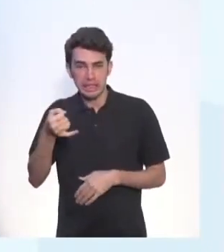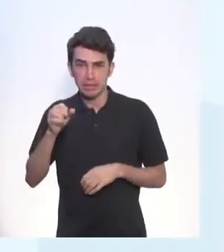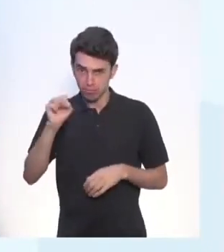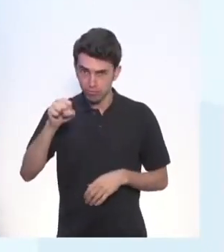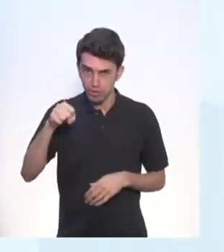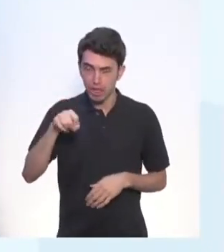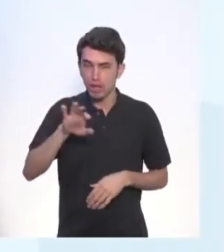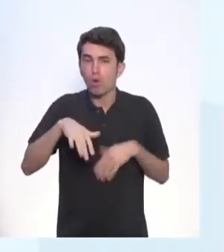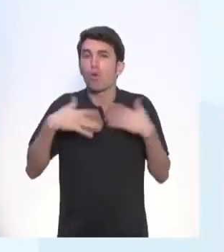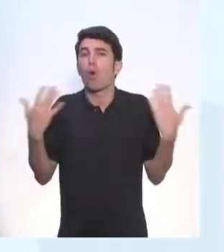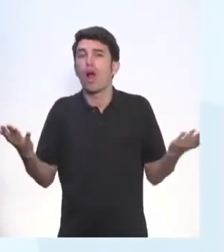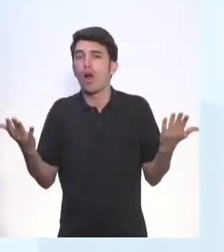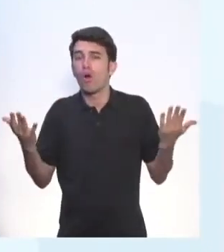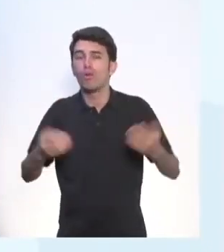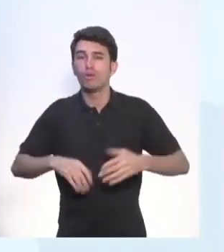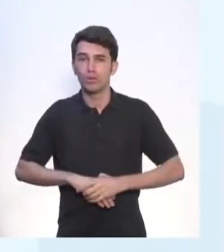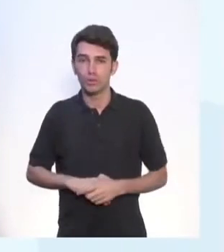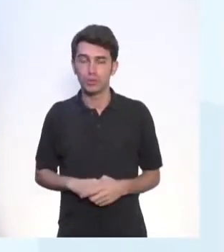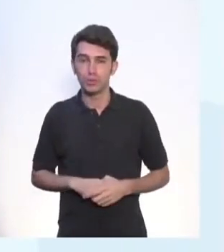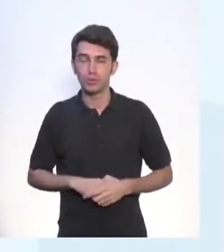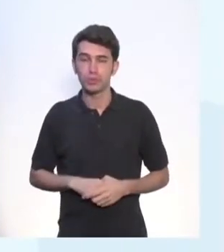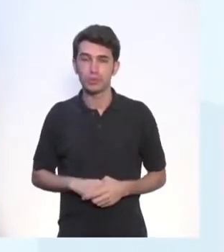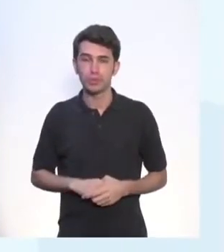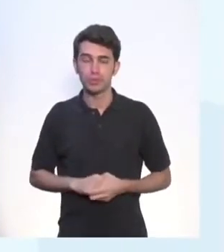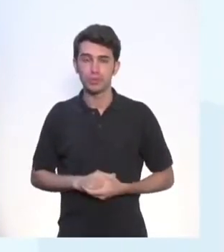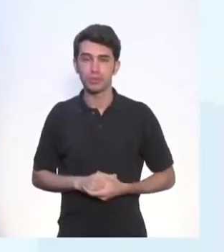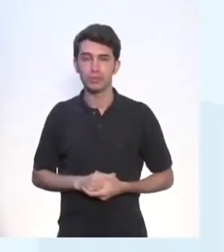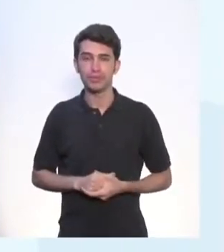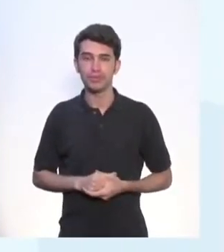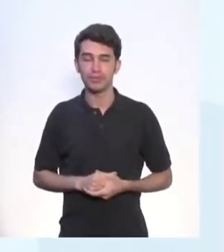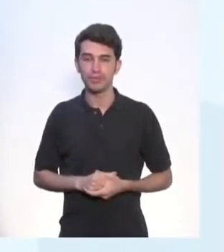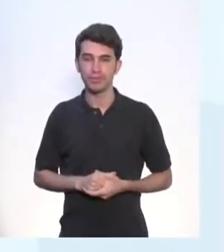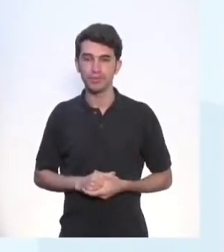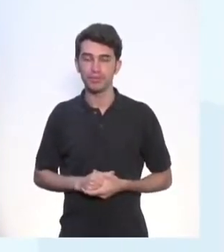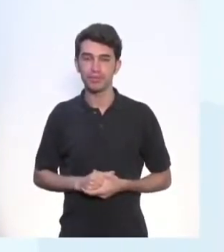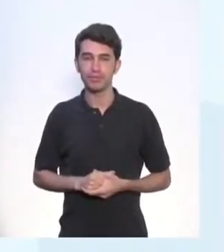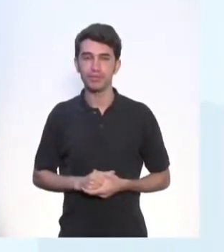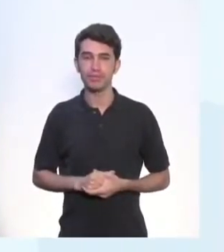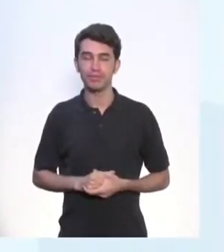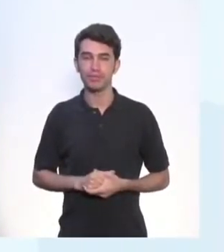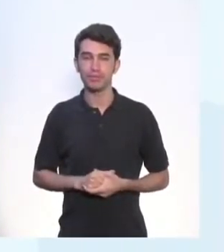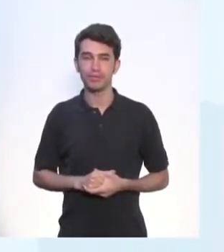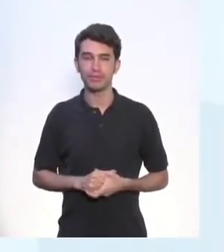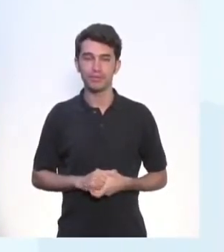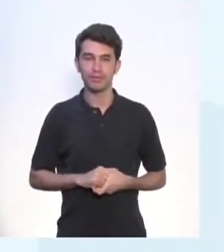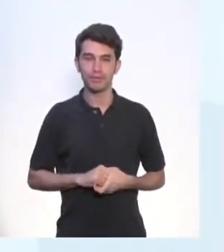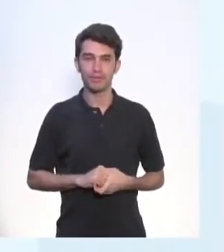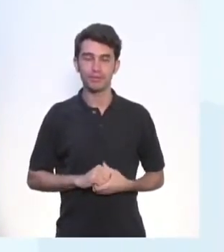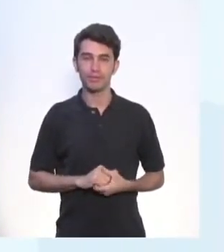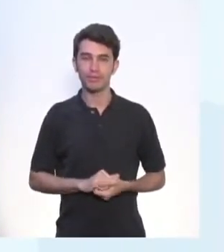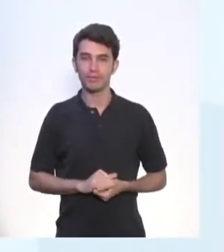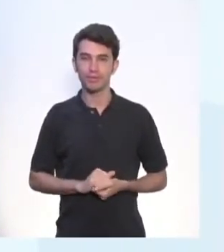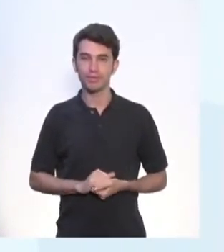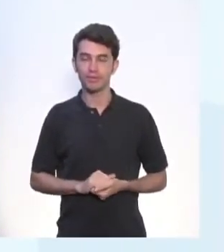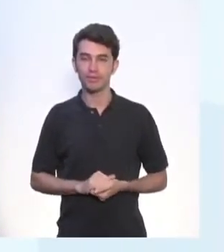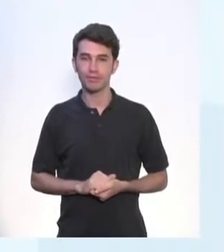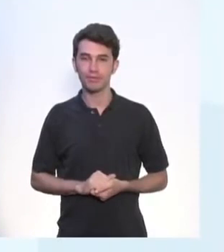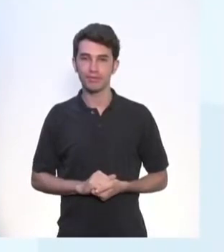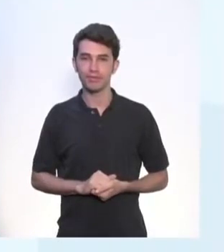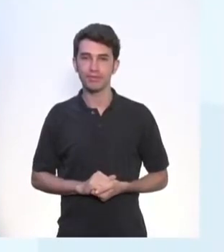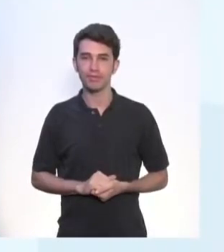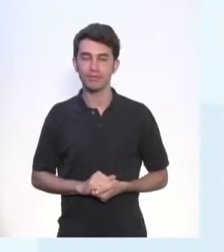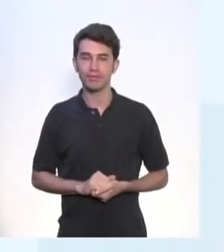foi? Você já leu alguma entrevista, já escutou no rádio ou na TV? E se já fez isso, qual foi essa entrevista? Como foi essa